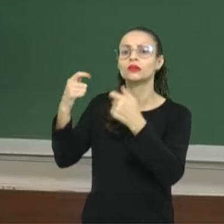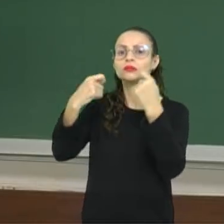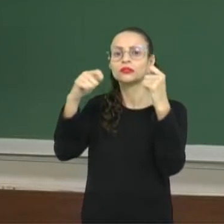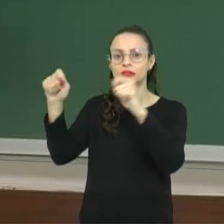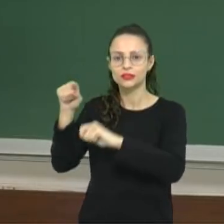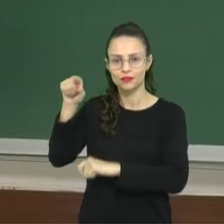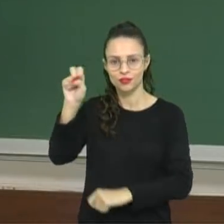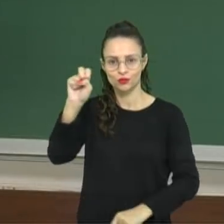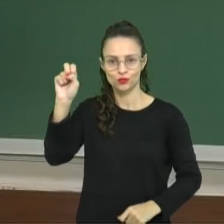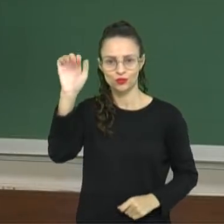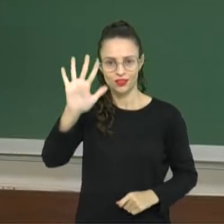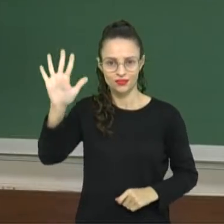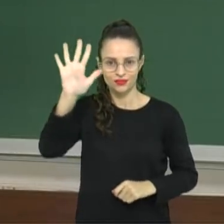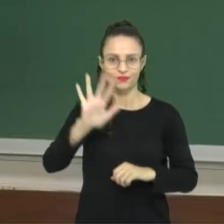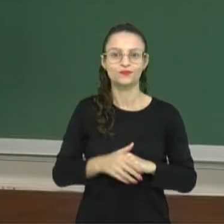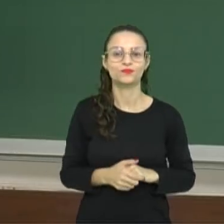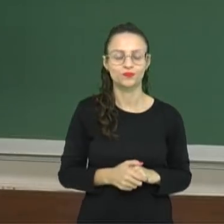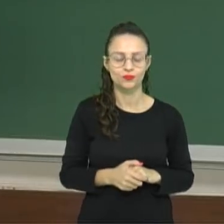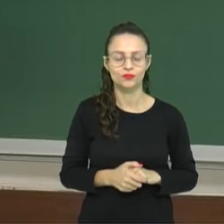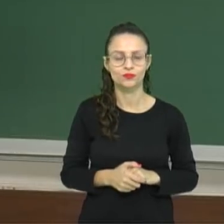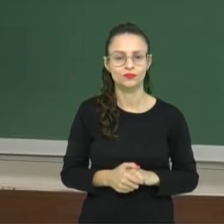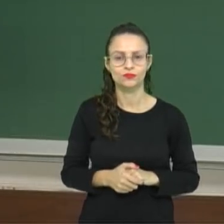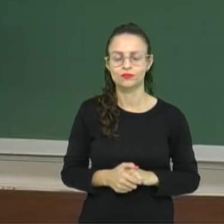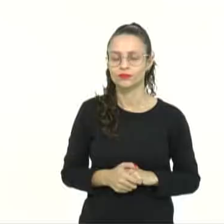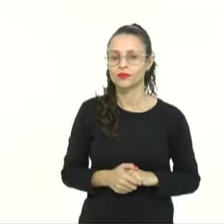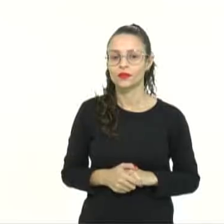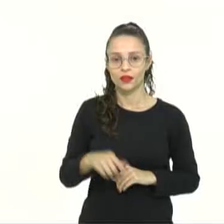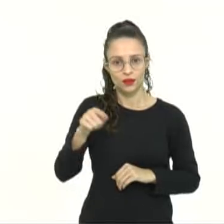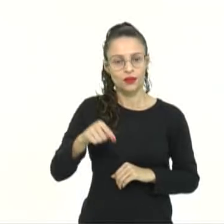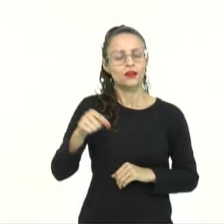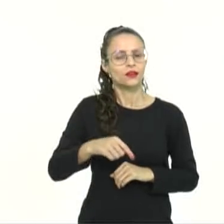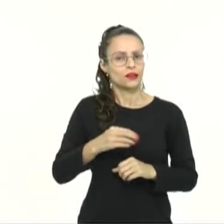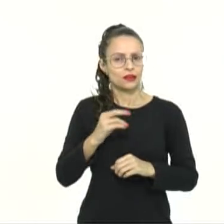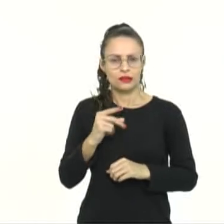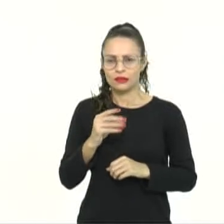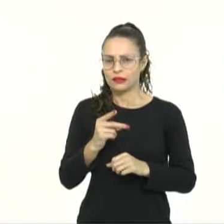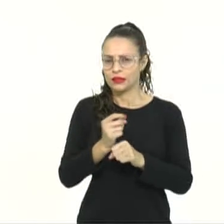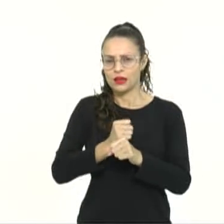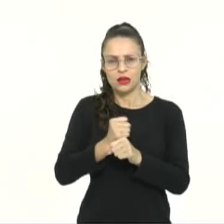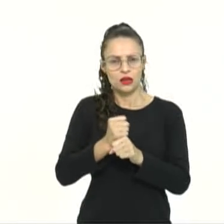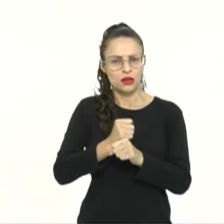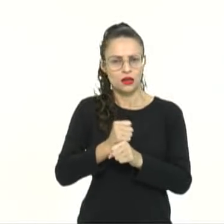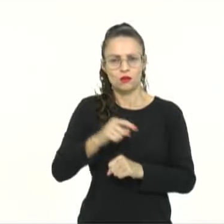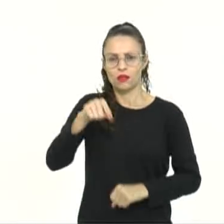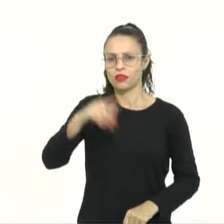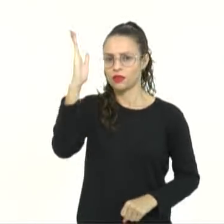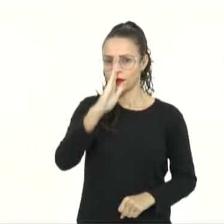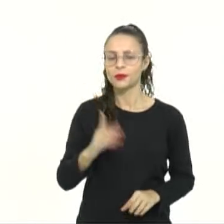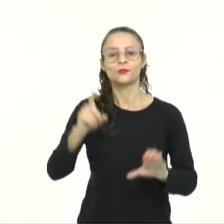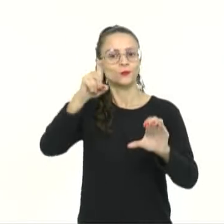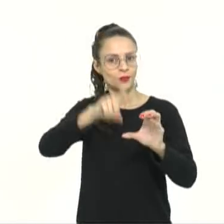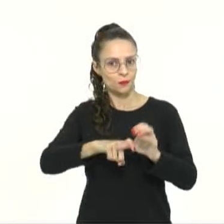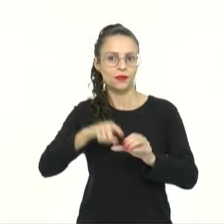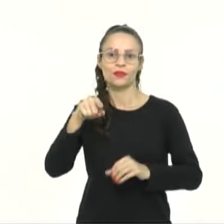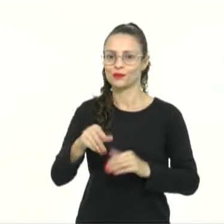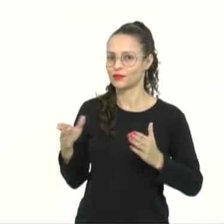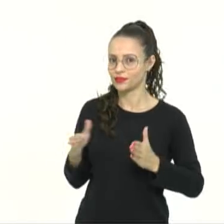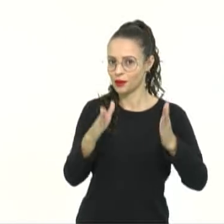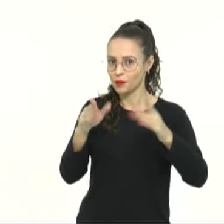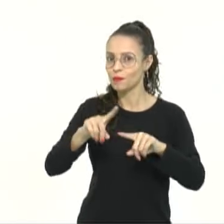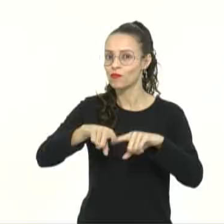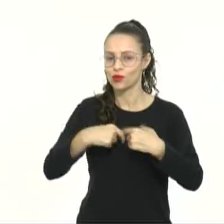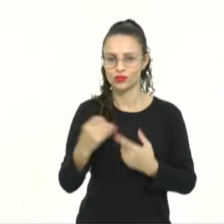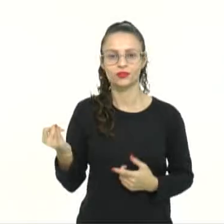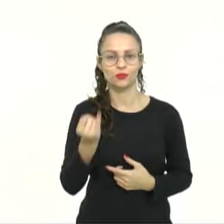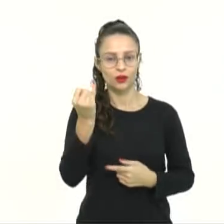região sudeste. Durante anos, o país dependeu economicamente do caminho de Viamão. Daí a sua importância. Por isso que a